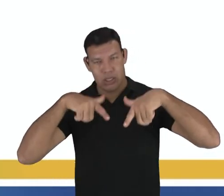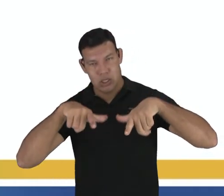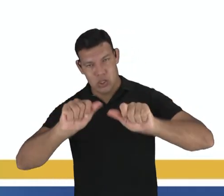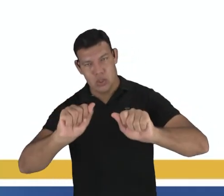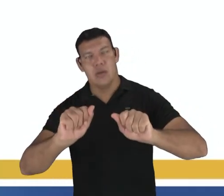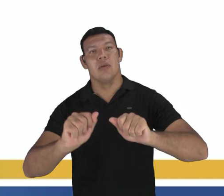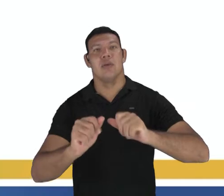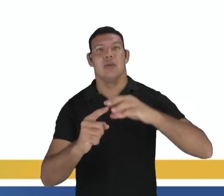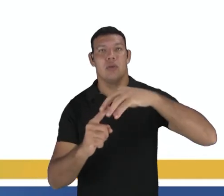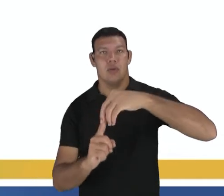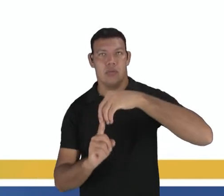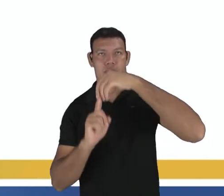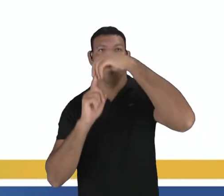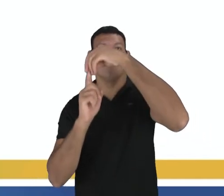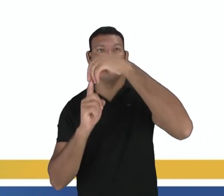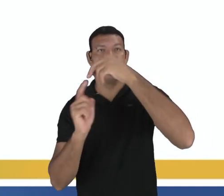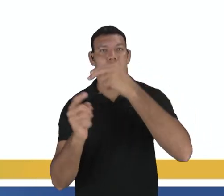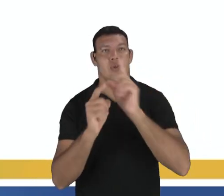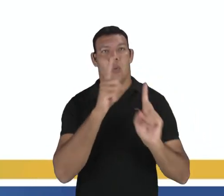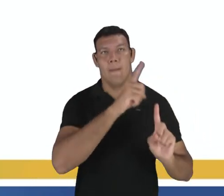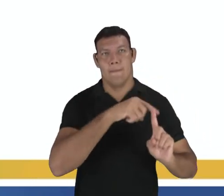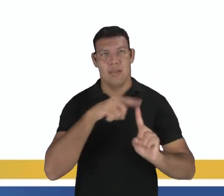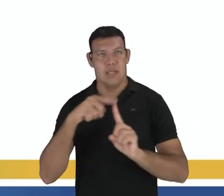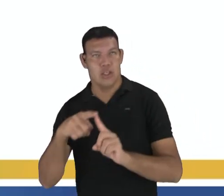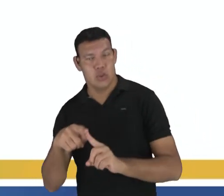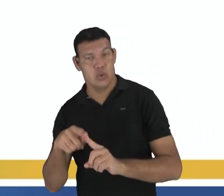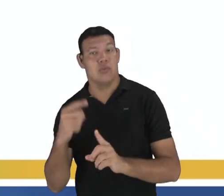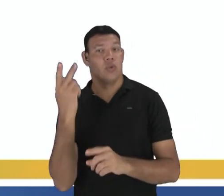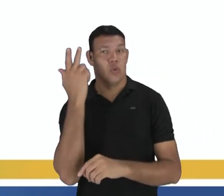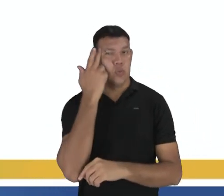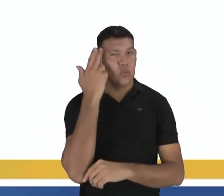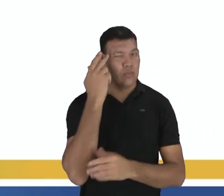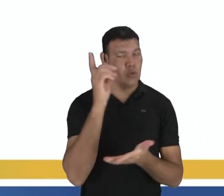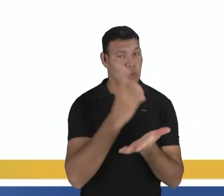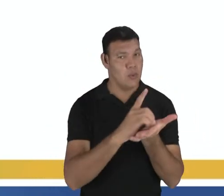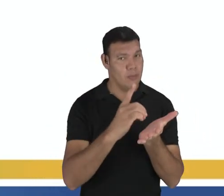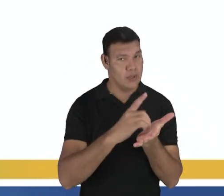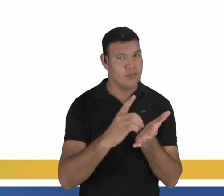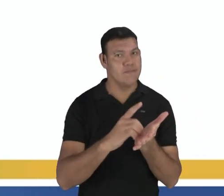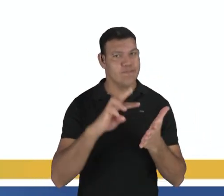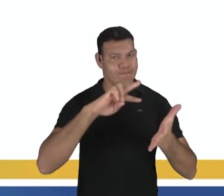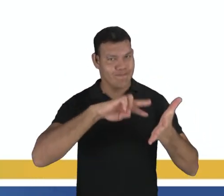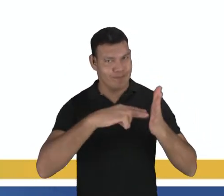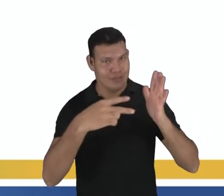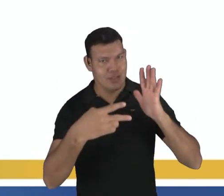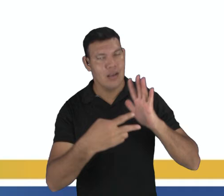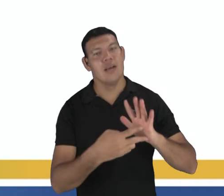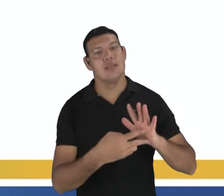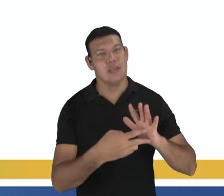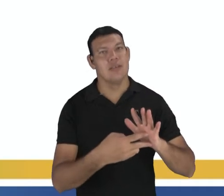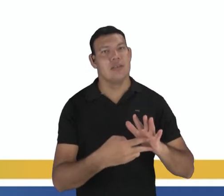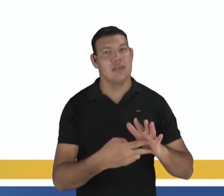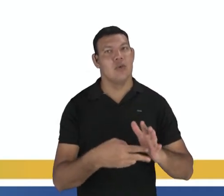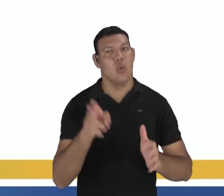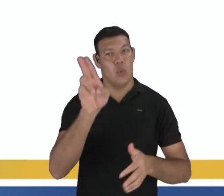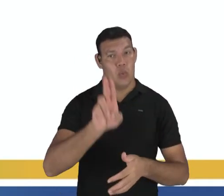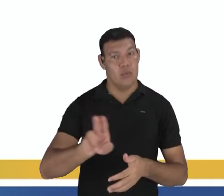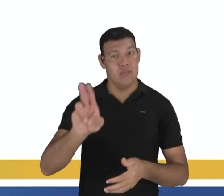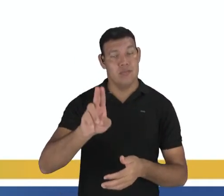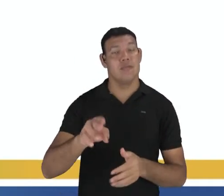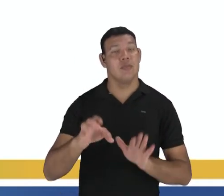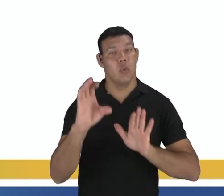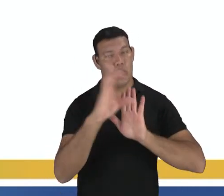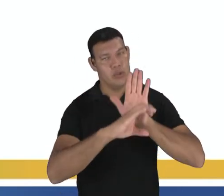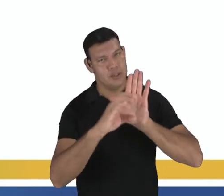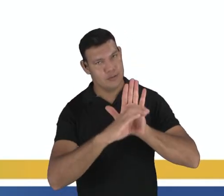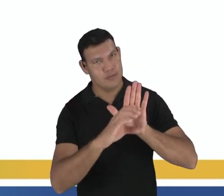da língua, os dicionários unilingües são tipos, ele está dando aí um significado, né, do que é o dicionário, para que serve, ele está